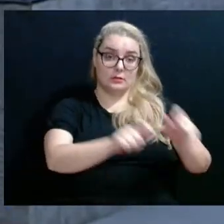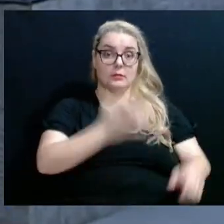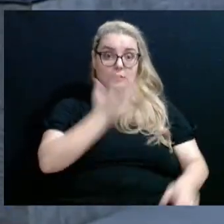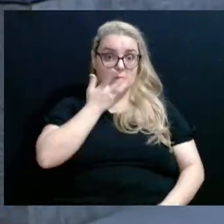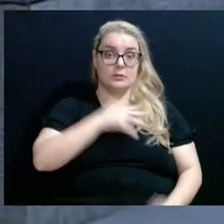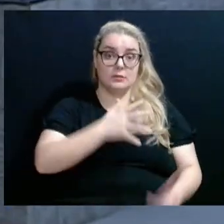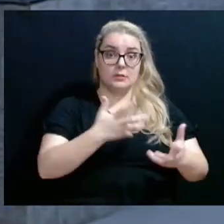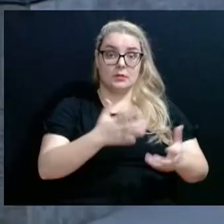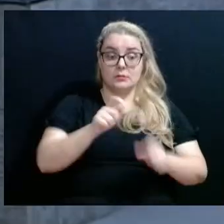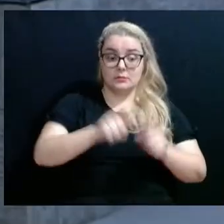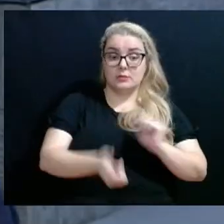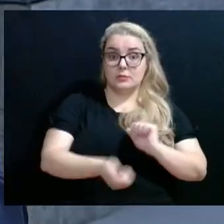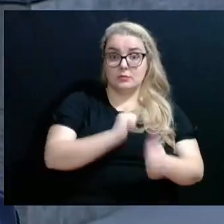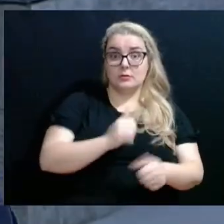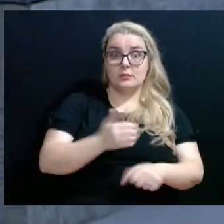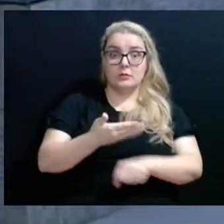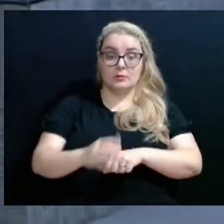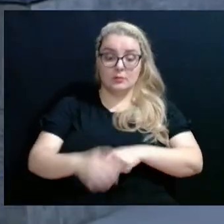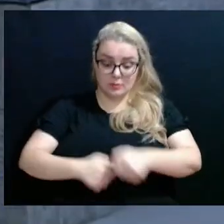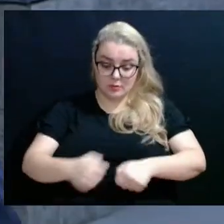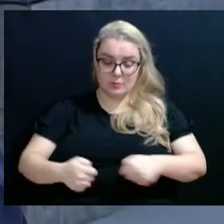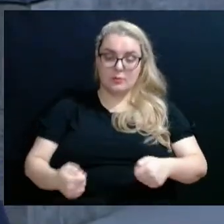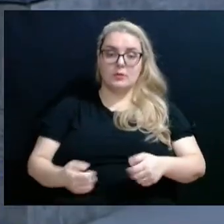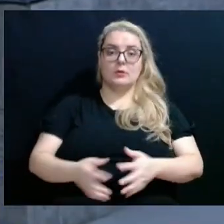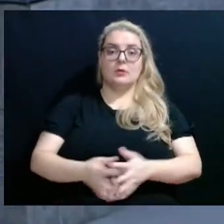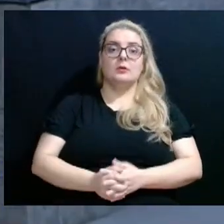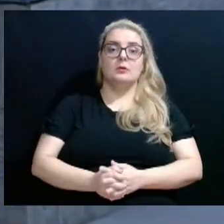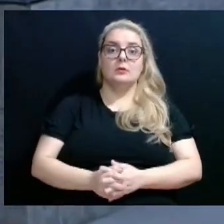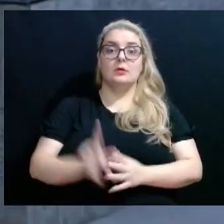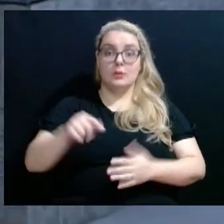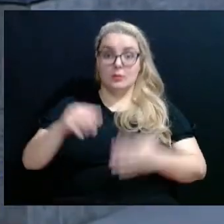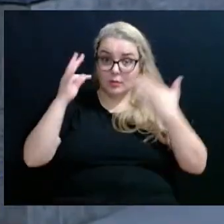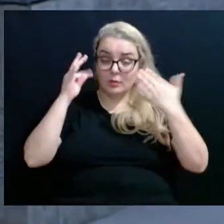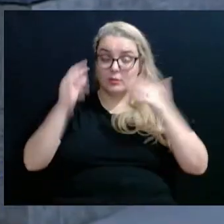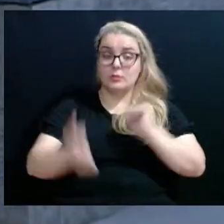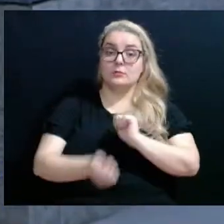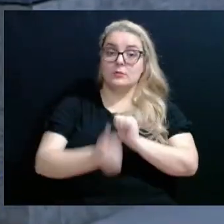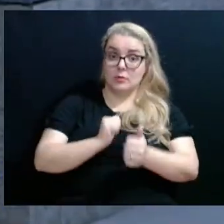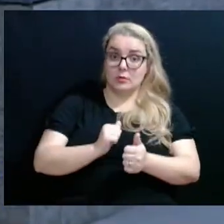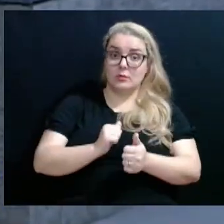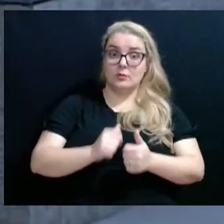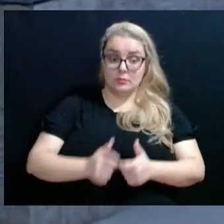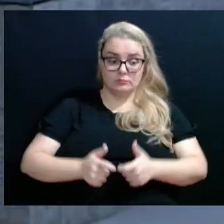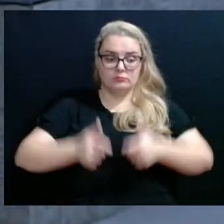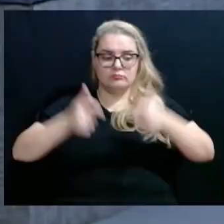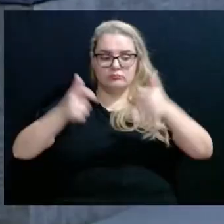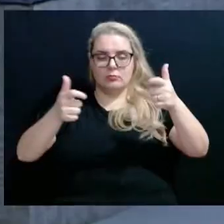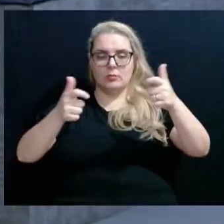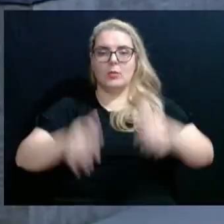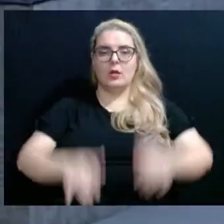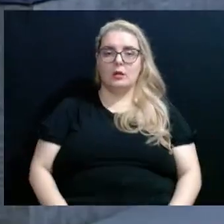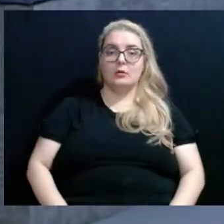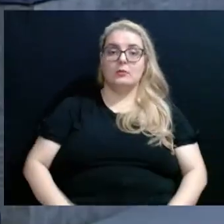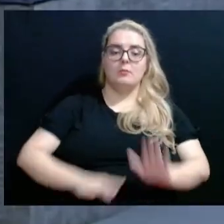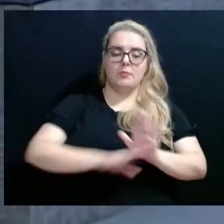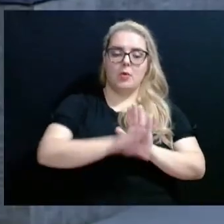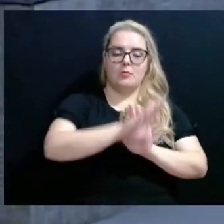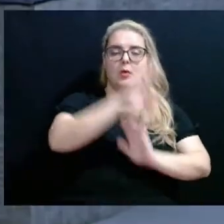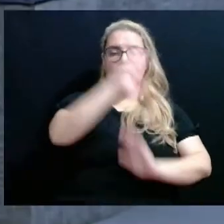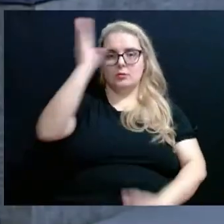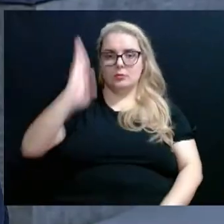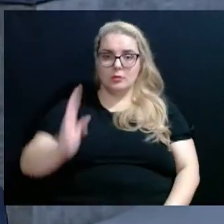elas praticam, principalmente o judô, que é uma terapia, é um esporte muito grande, é um esporte que hoje está em ascensão no Brasil,